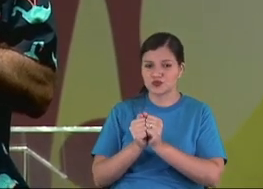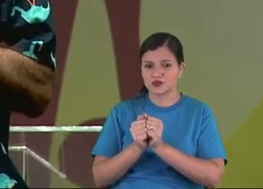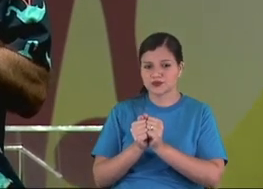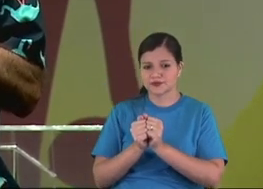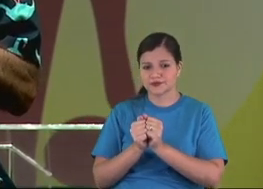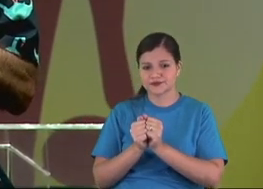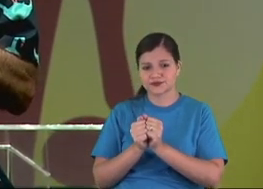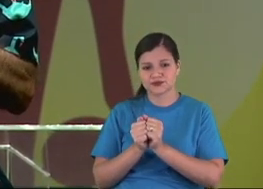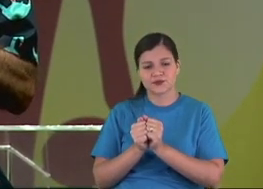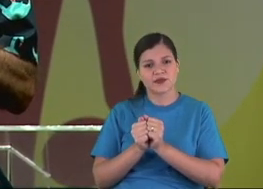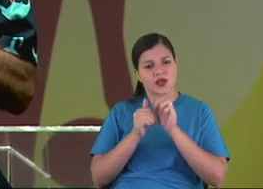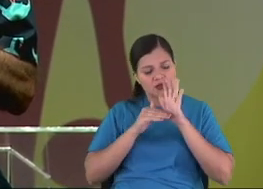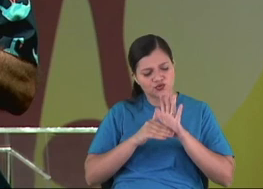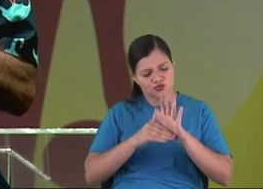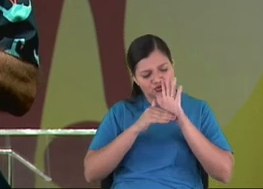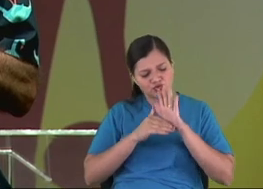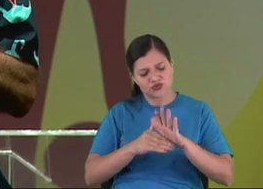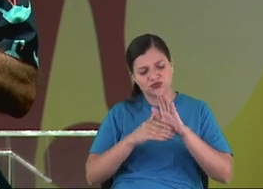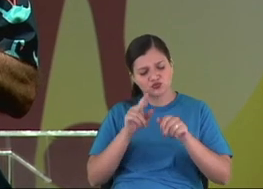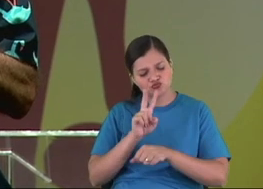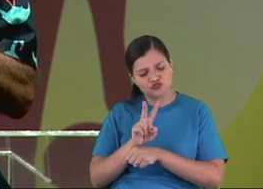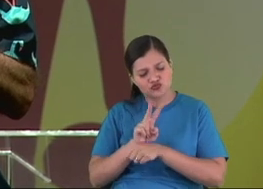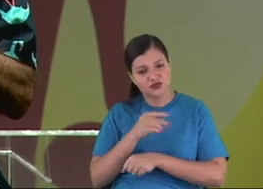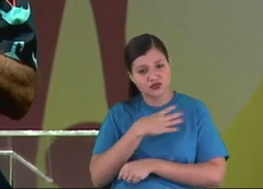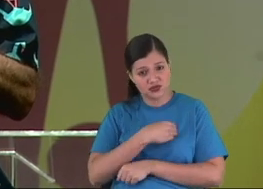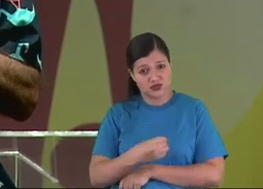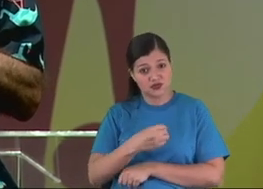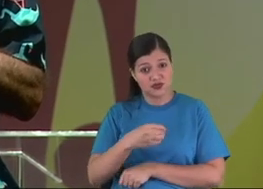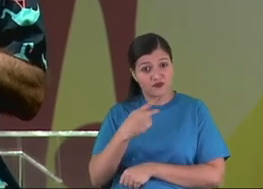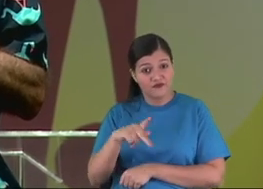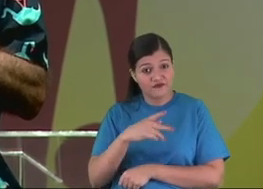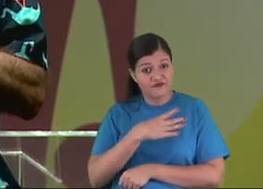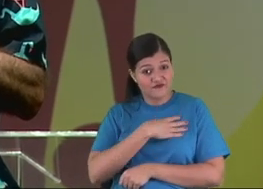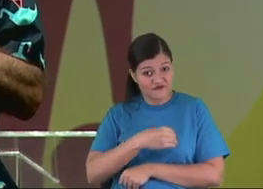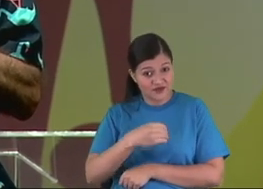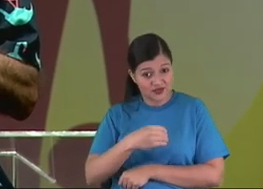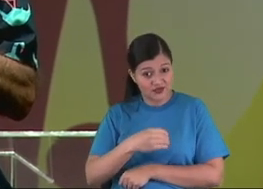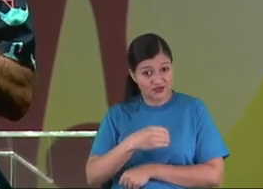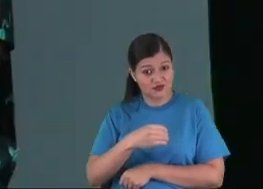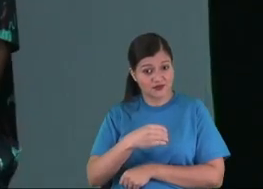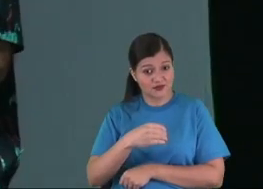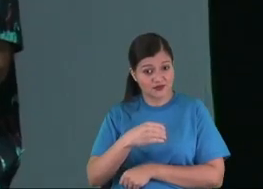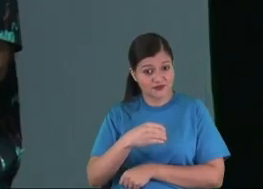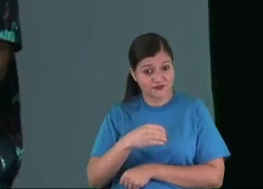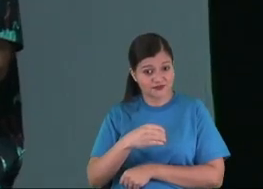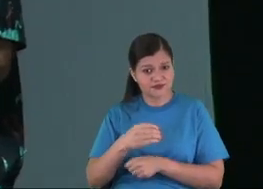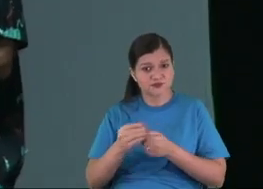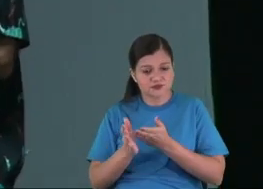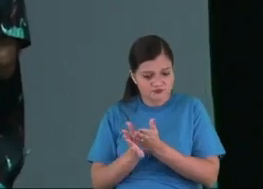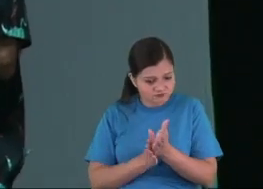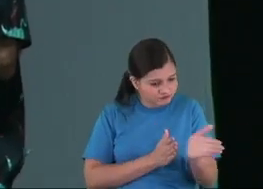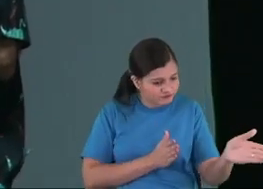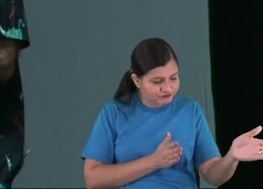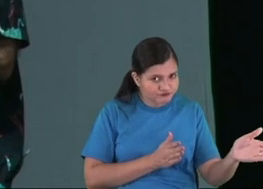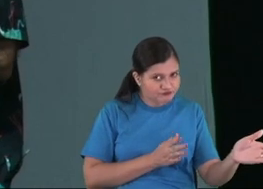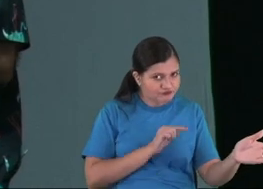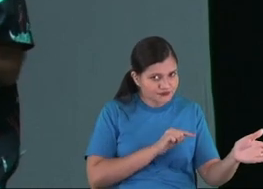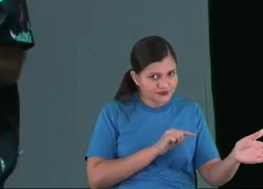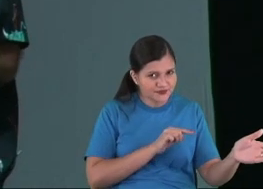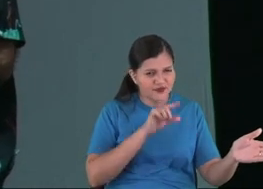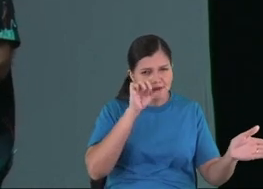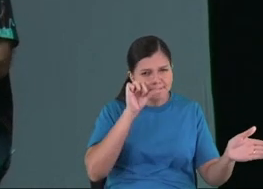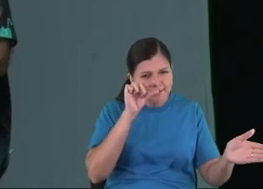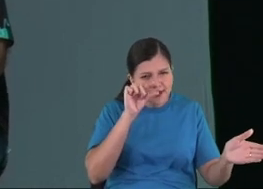criação dos seus filhos, a probabilidade do seu filho descarrilhar é